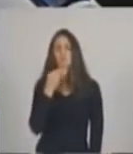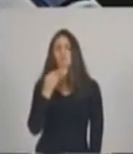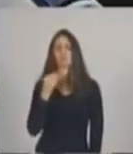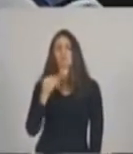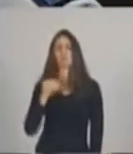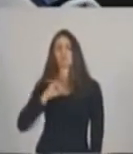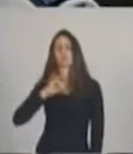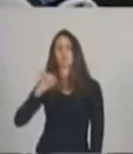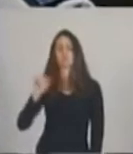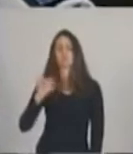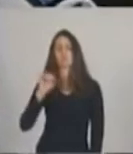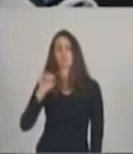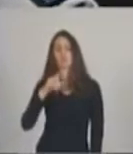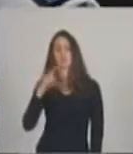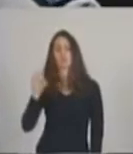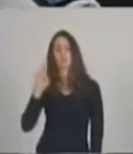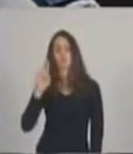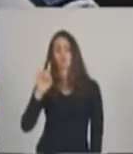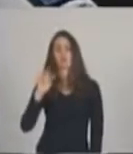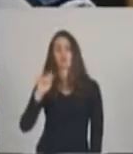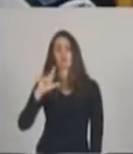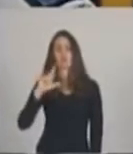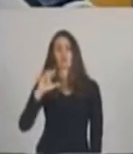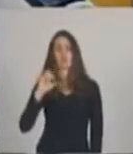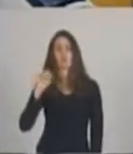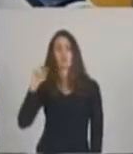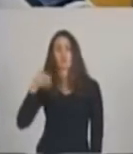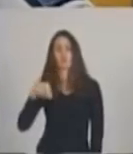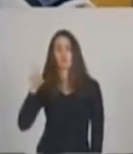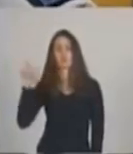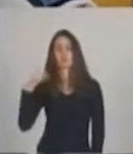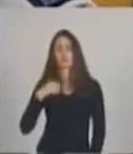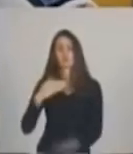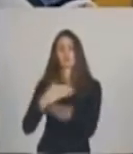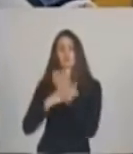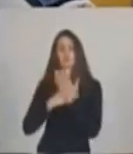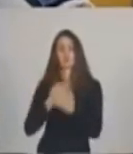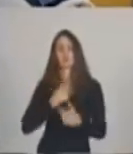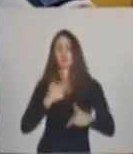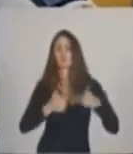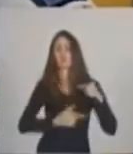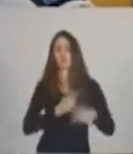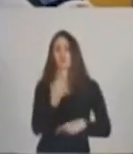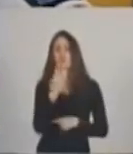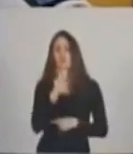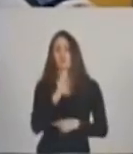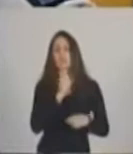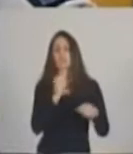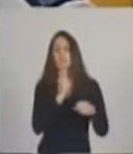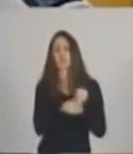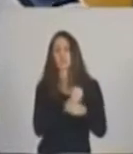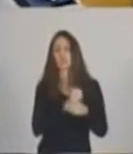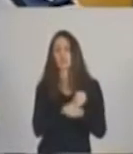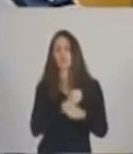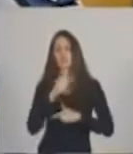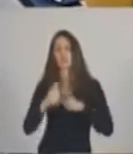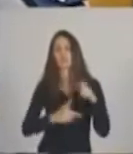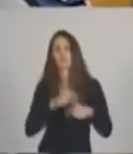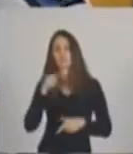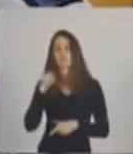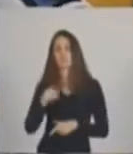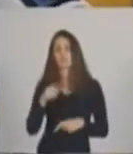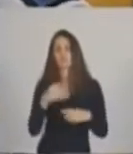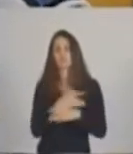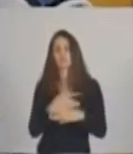Ecoporanga. Passei 15 anos trabalhando nessa cidade e ele me ajudou muito, não somente ao comandante da Polícia